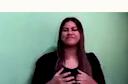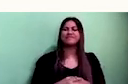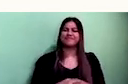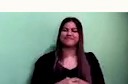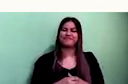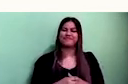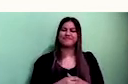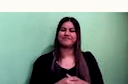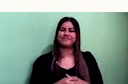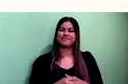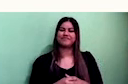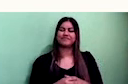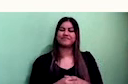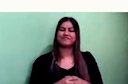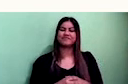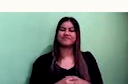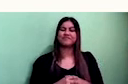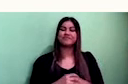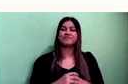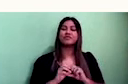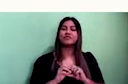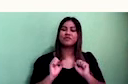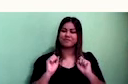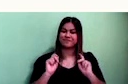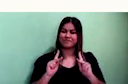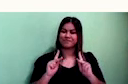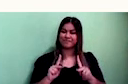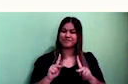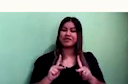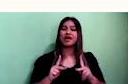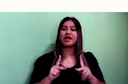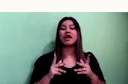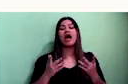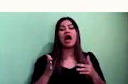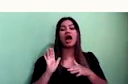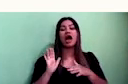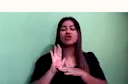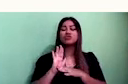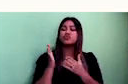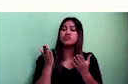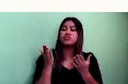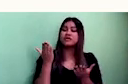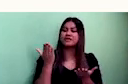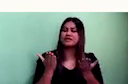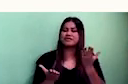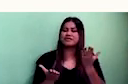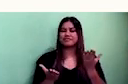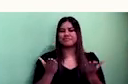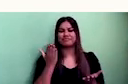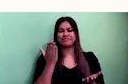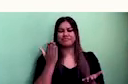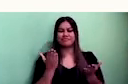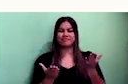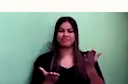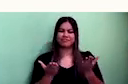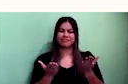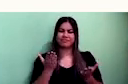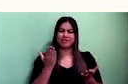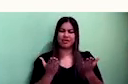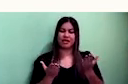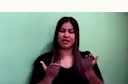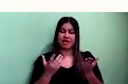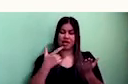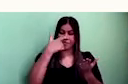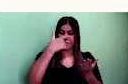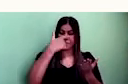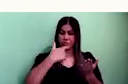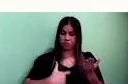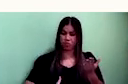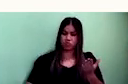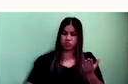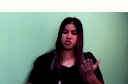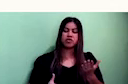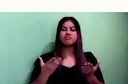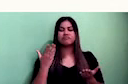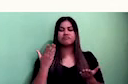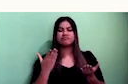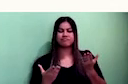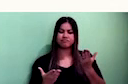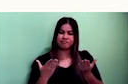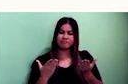para complementar, tá? E isso reequilibra o paciente. Uma pessoa mais equilibrada no geral,